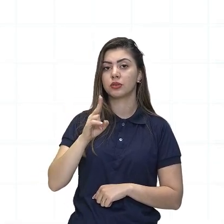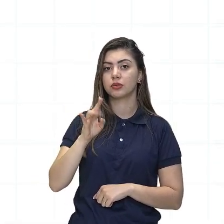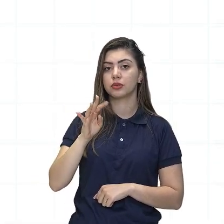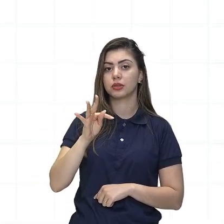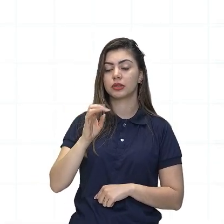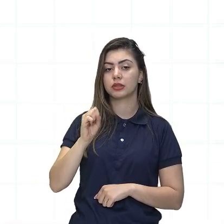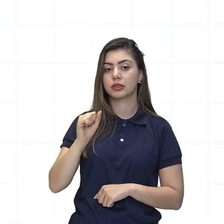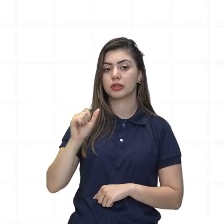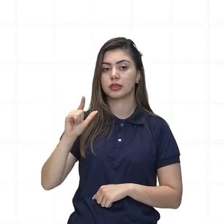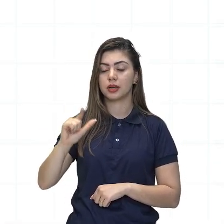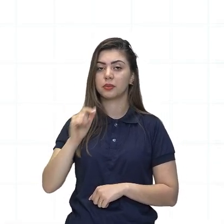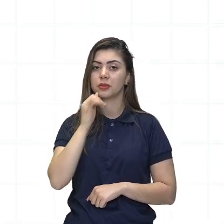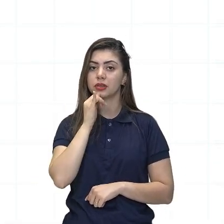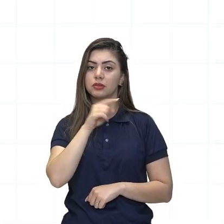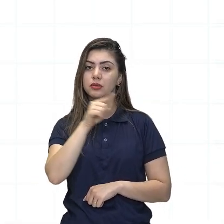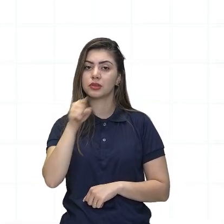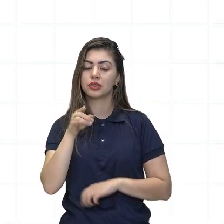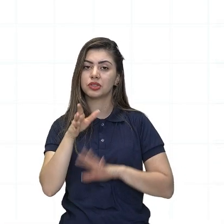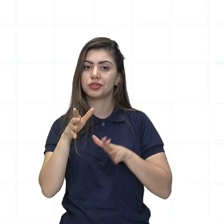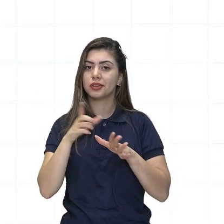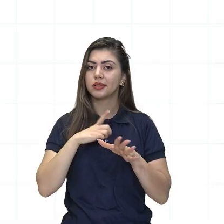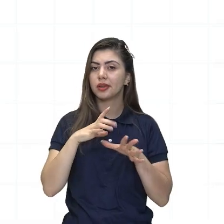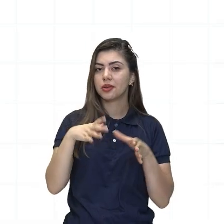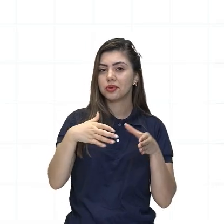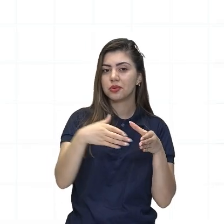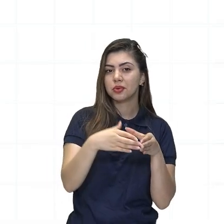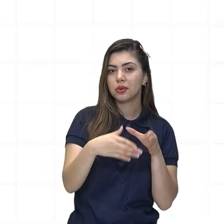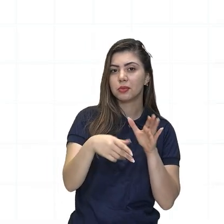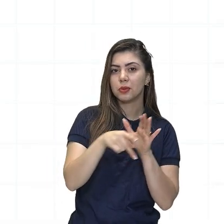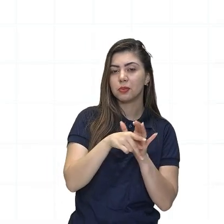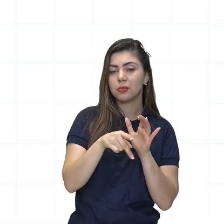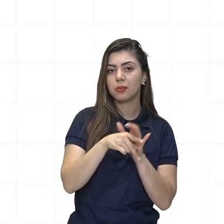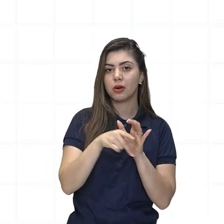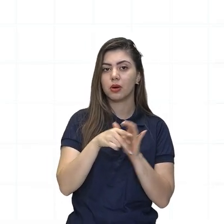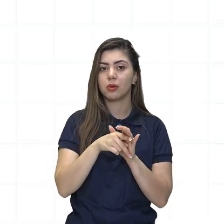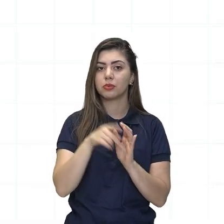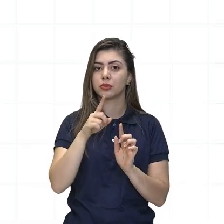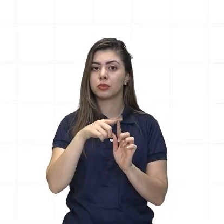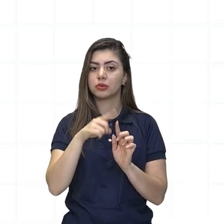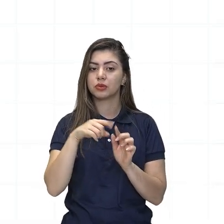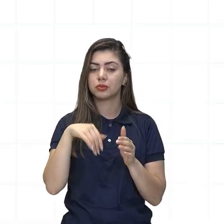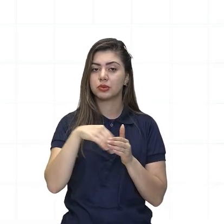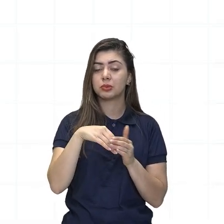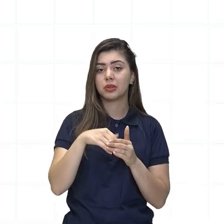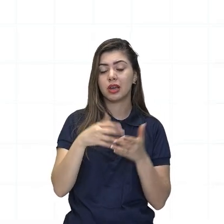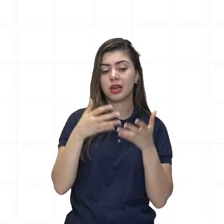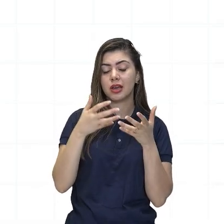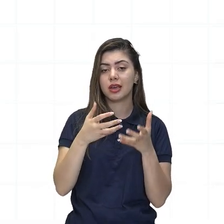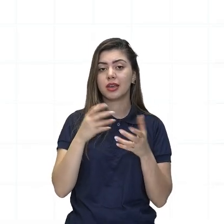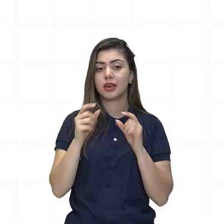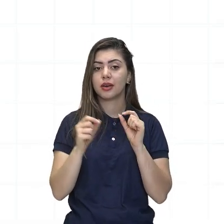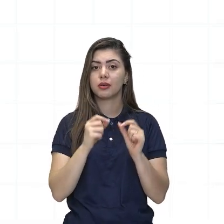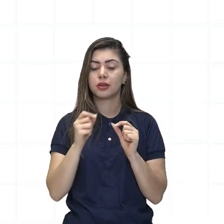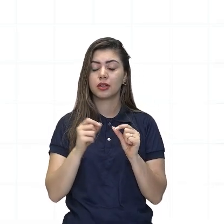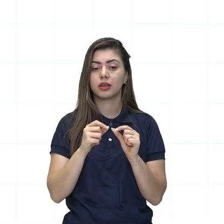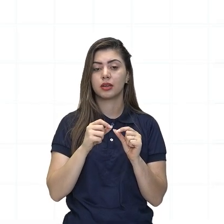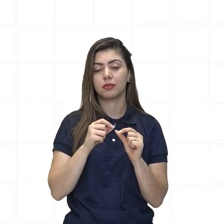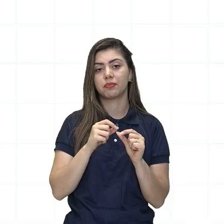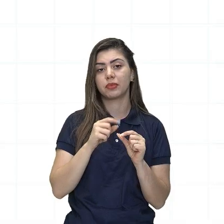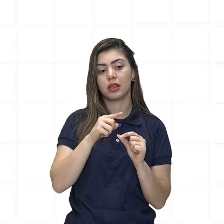um clube, já tem um grupo aí formado de futsal, queiram se filiar para se tornar realmente